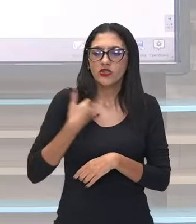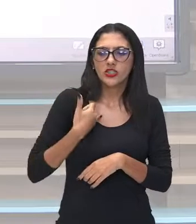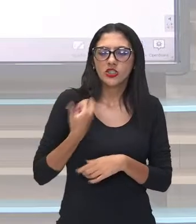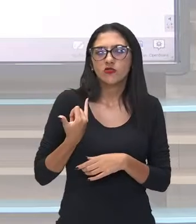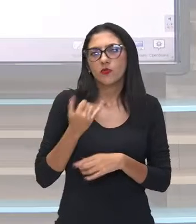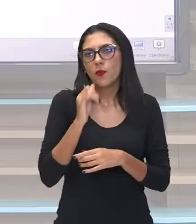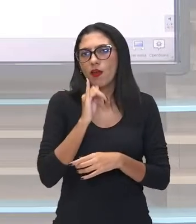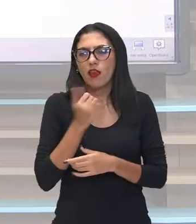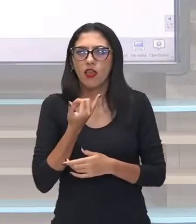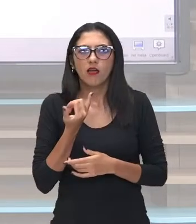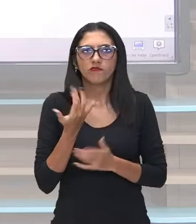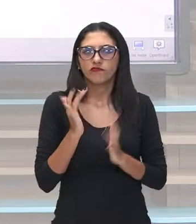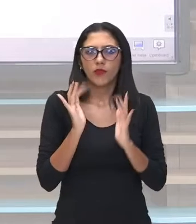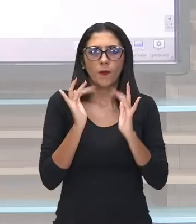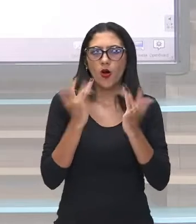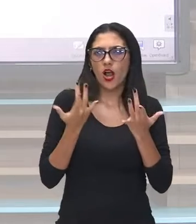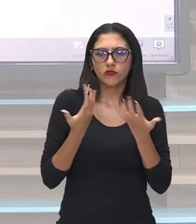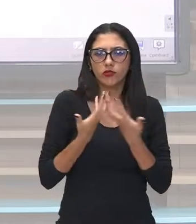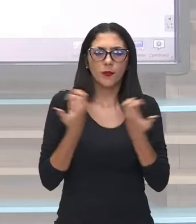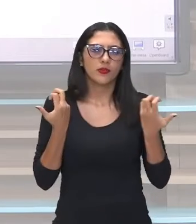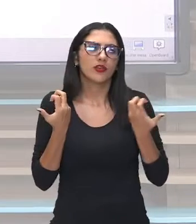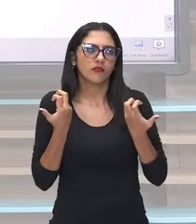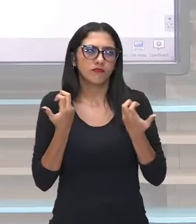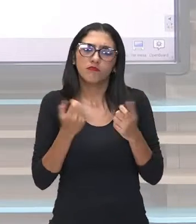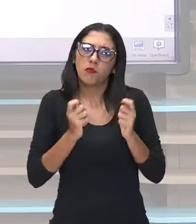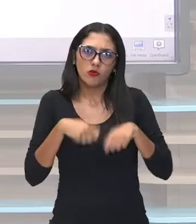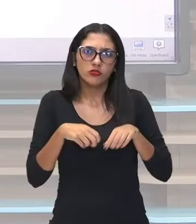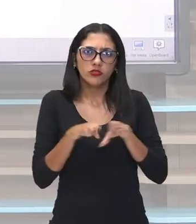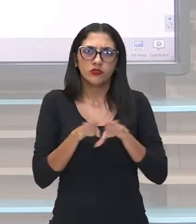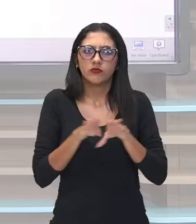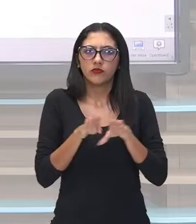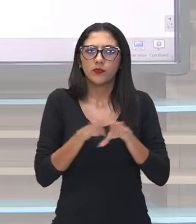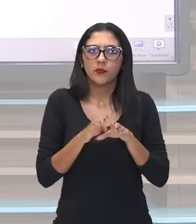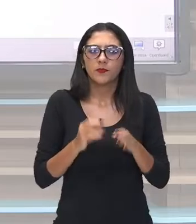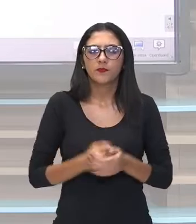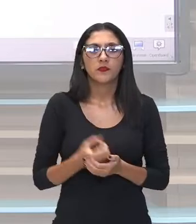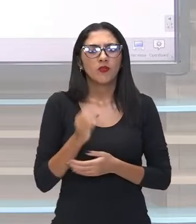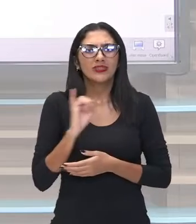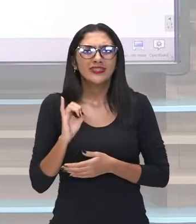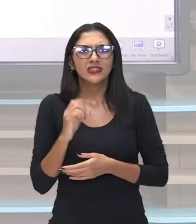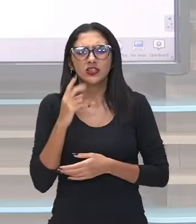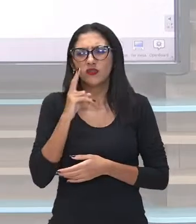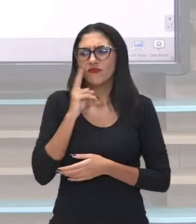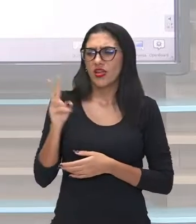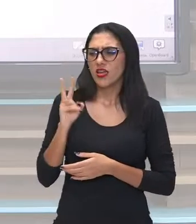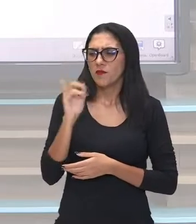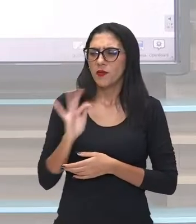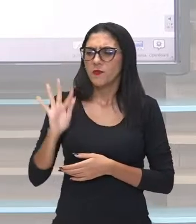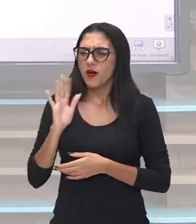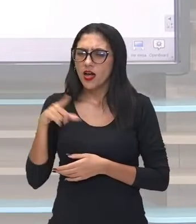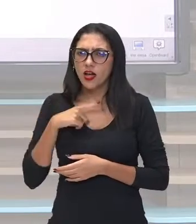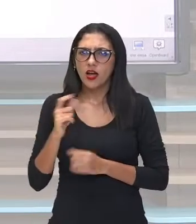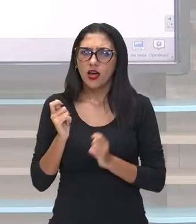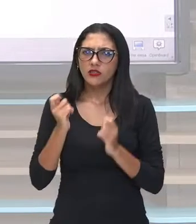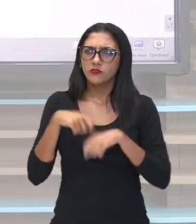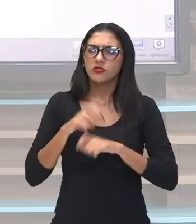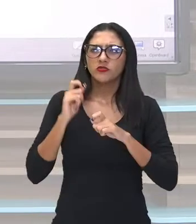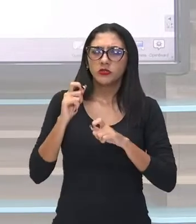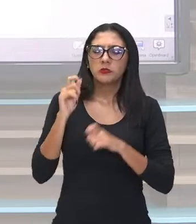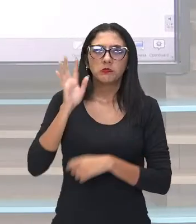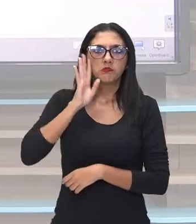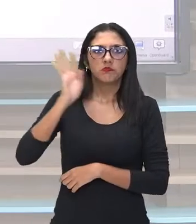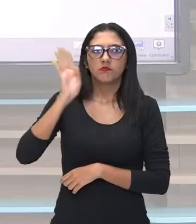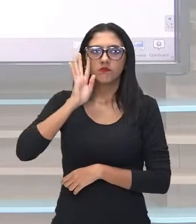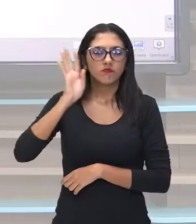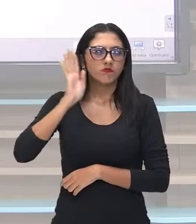Então, tudo isso, quando a gente vê uma situação dessa, a gente pensa mil e uma coisa, né?